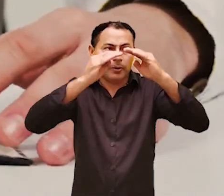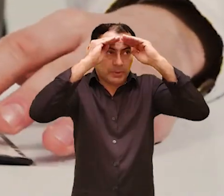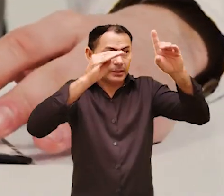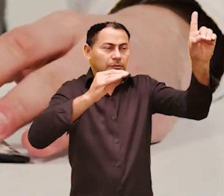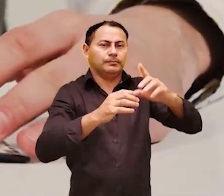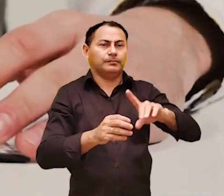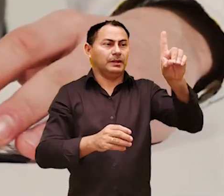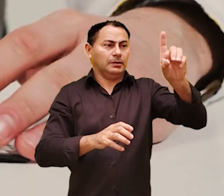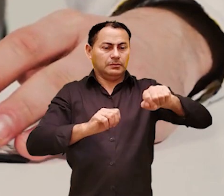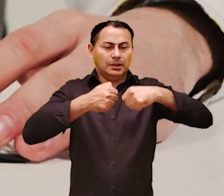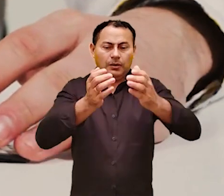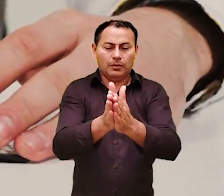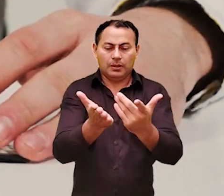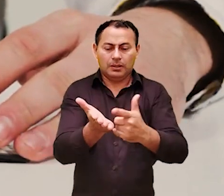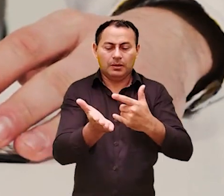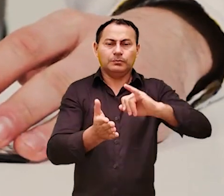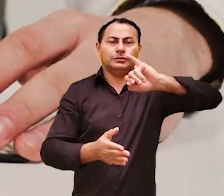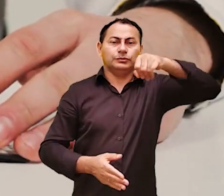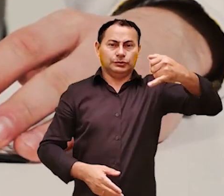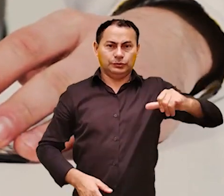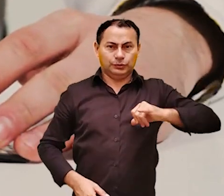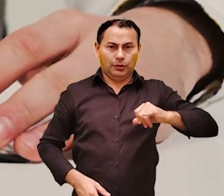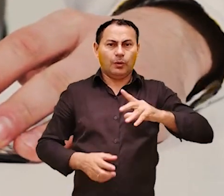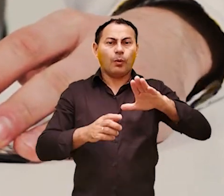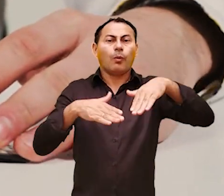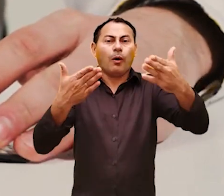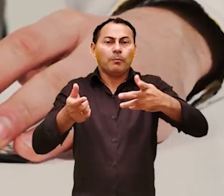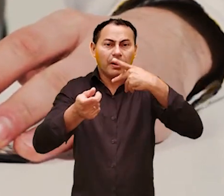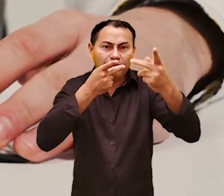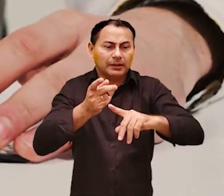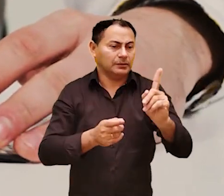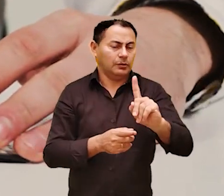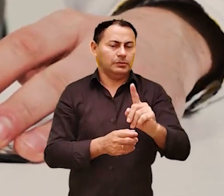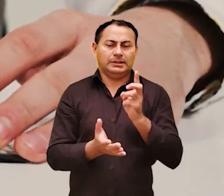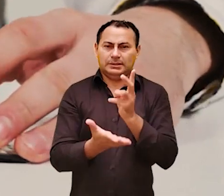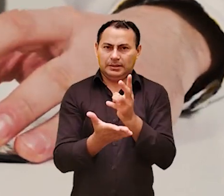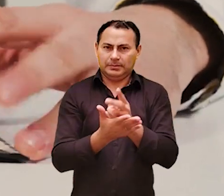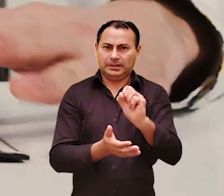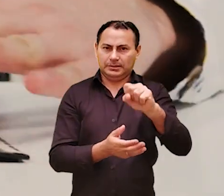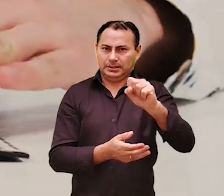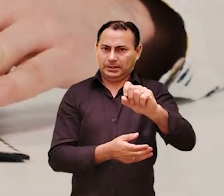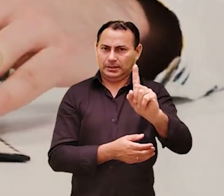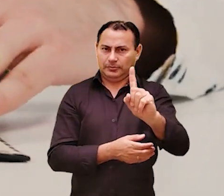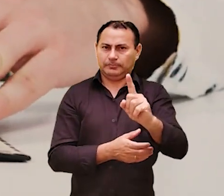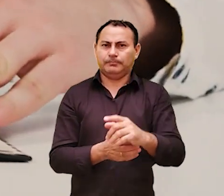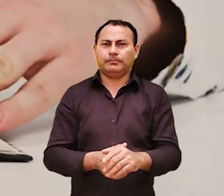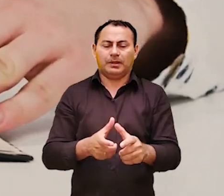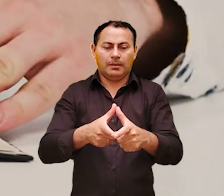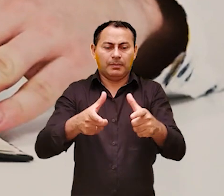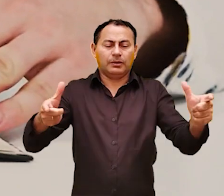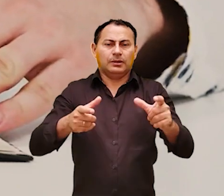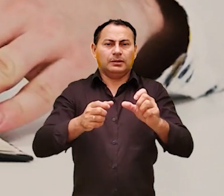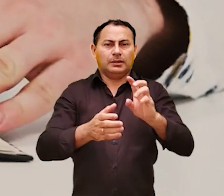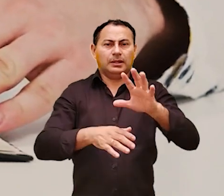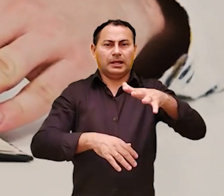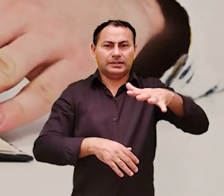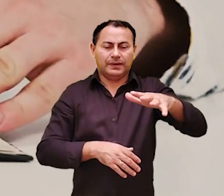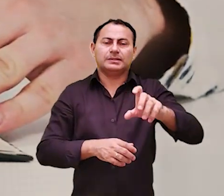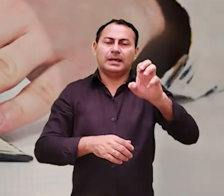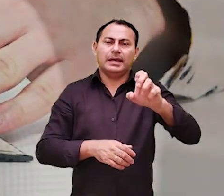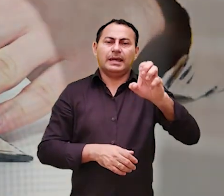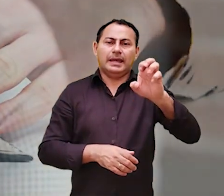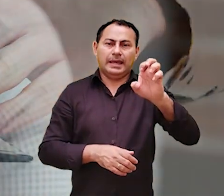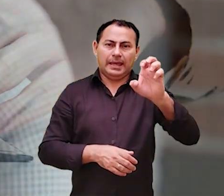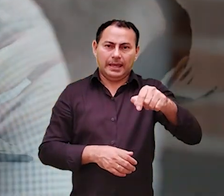porque teme, Deus nos dá o livro de Jó, no qual ele diz, não é sempre assim. A maioria das